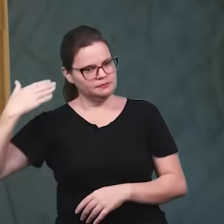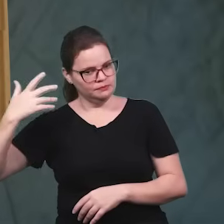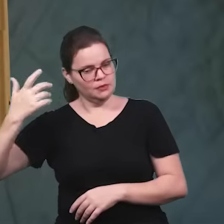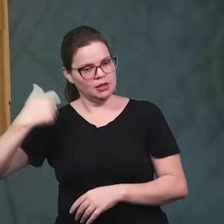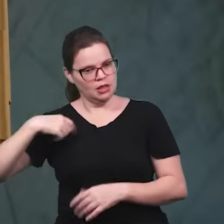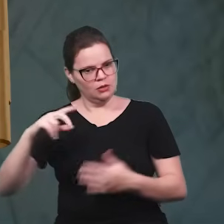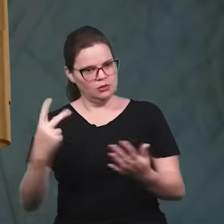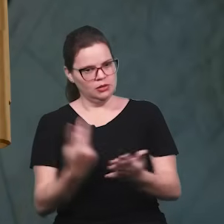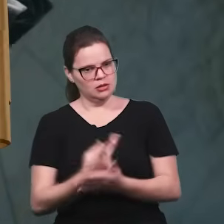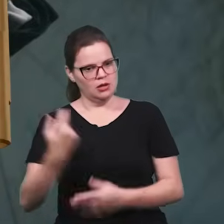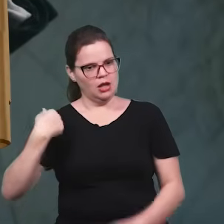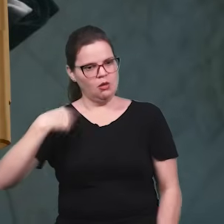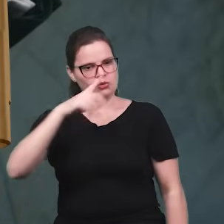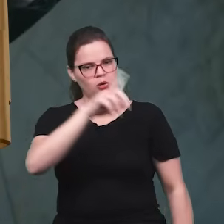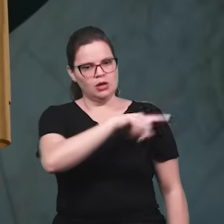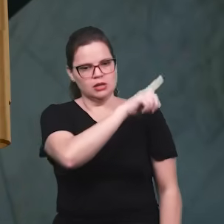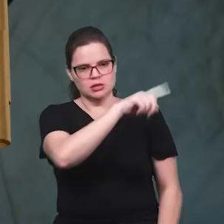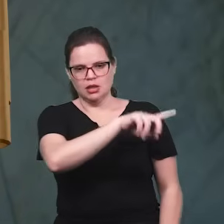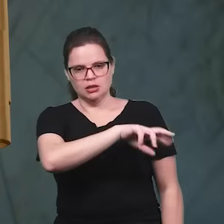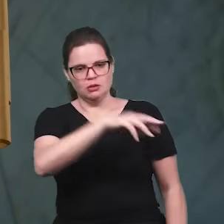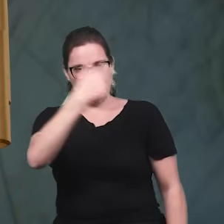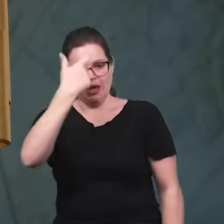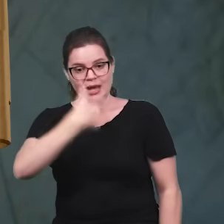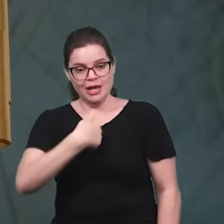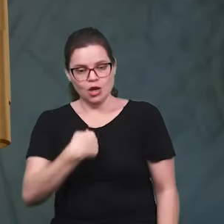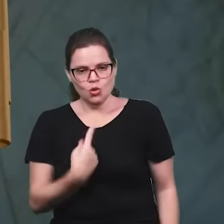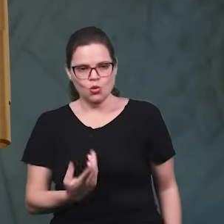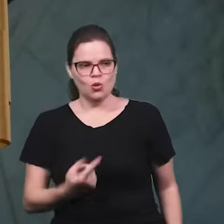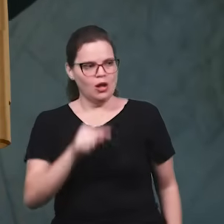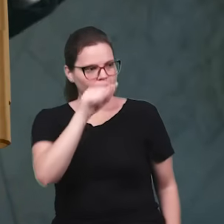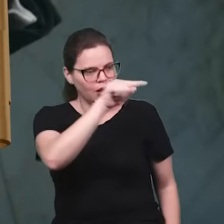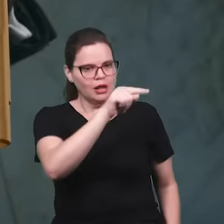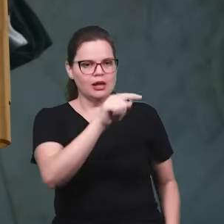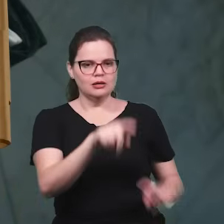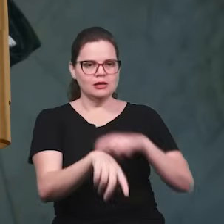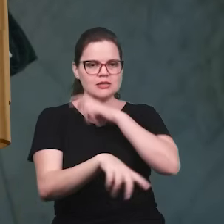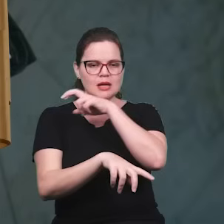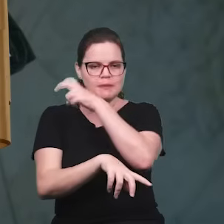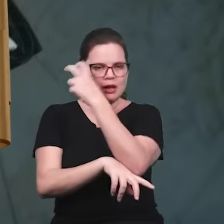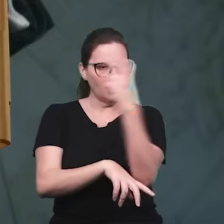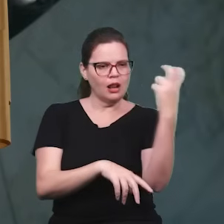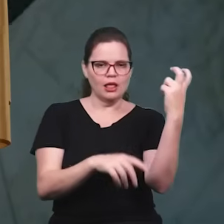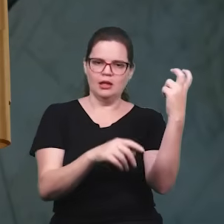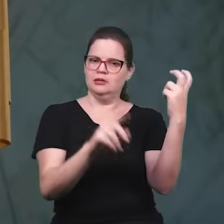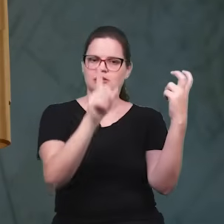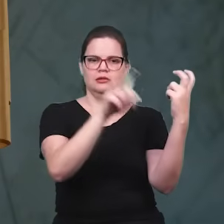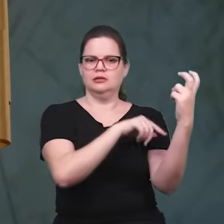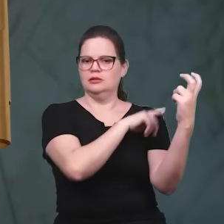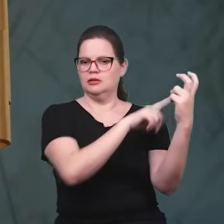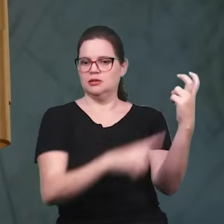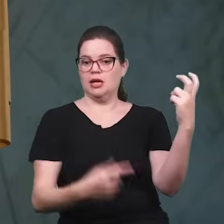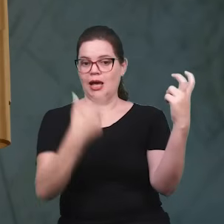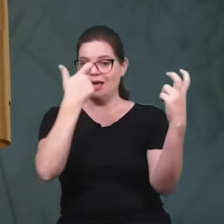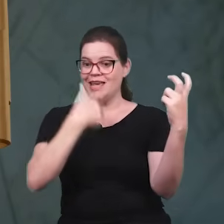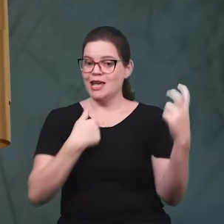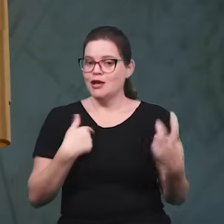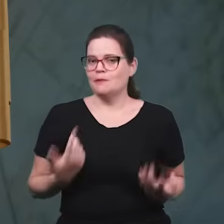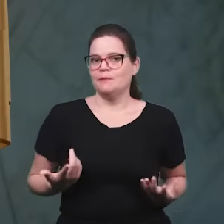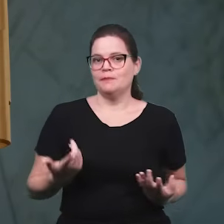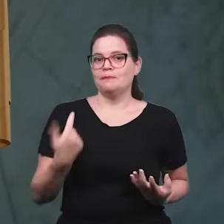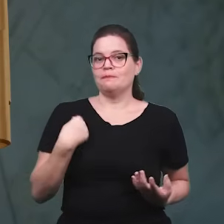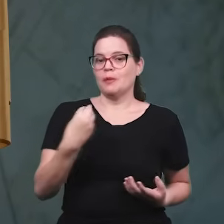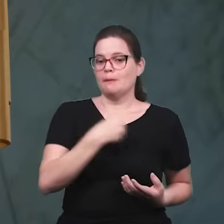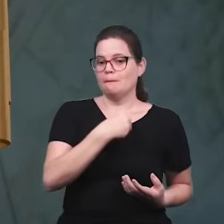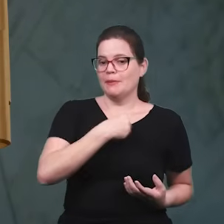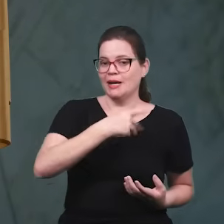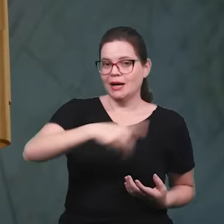eu revogo tudo, porque eu fui o enviado do Pai para assumir o peso do pecado